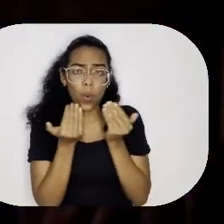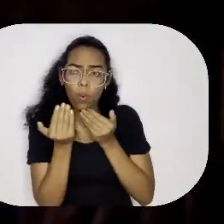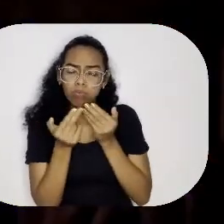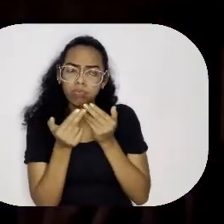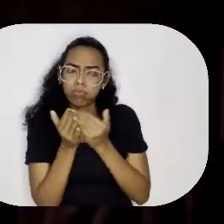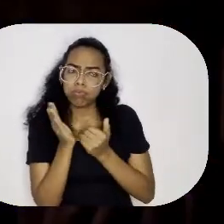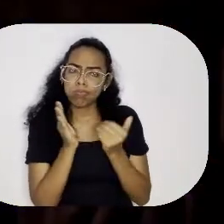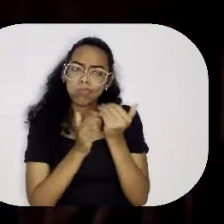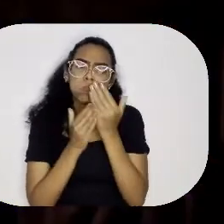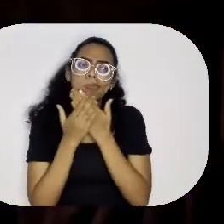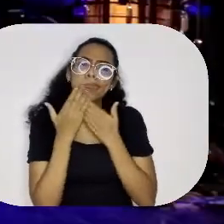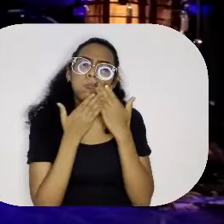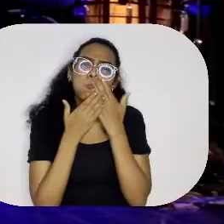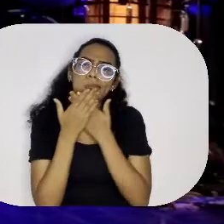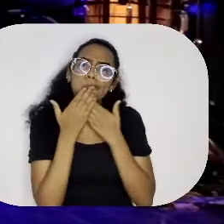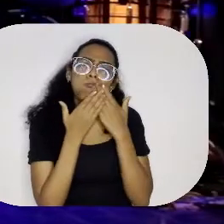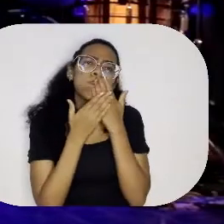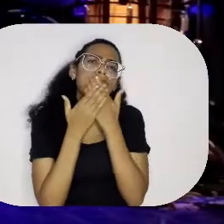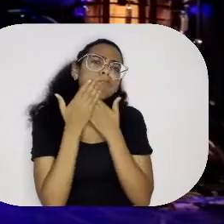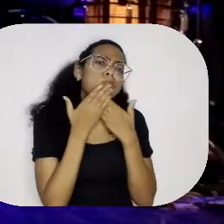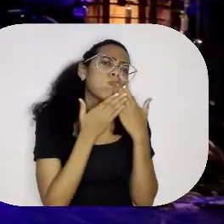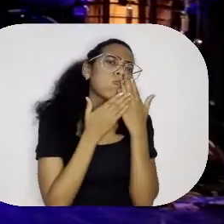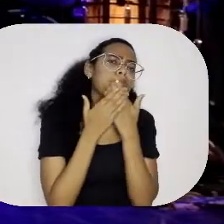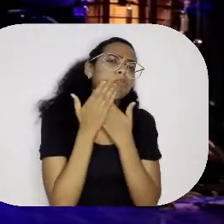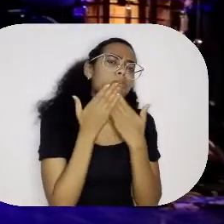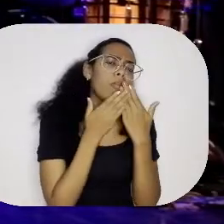Seu alimento saborear,